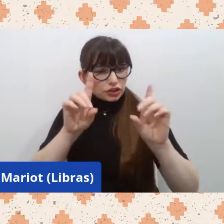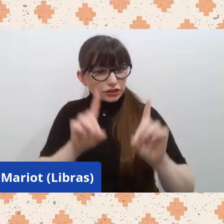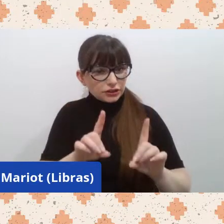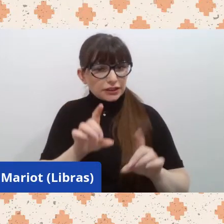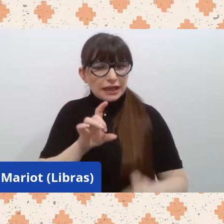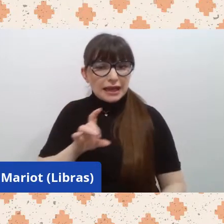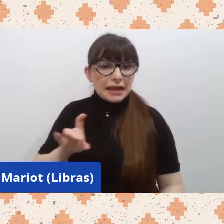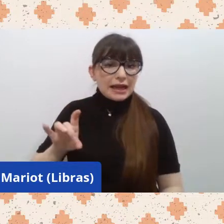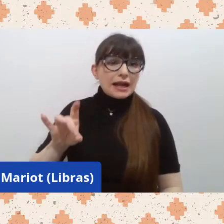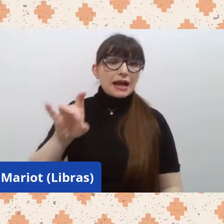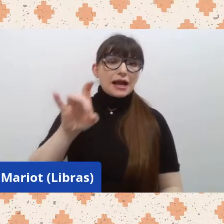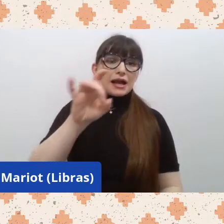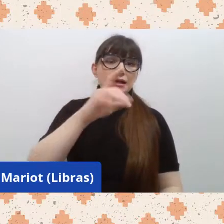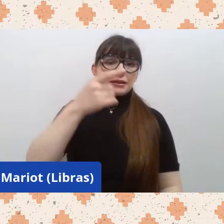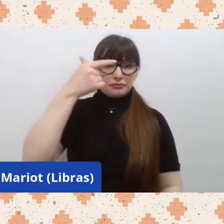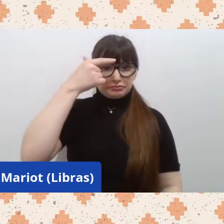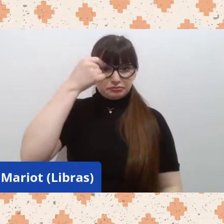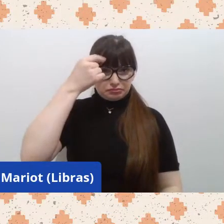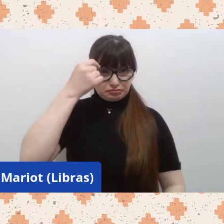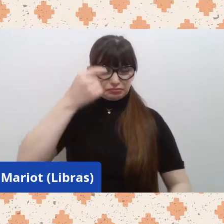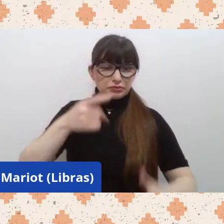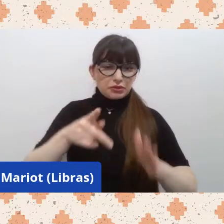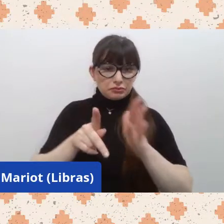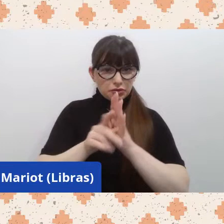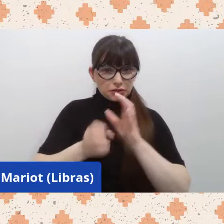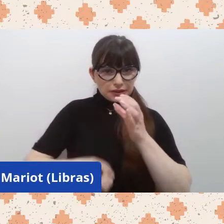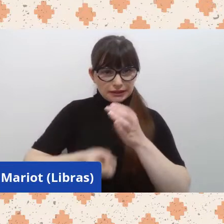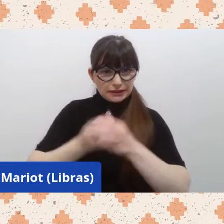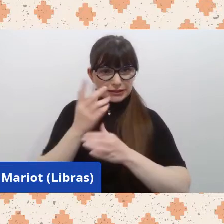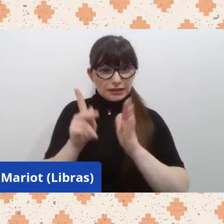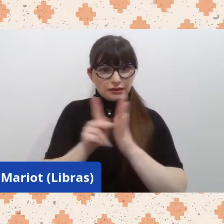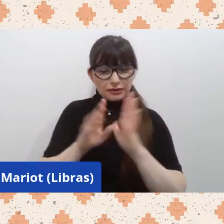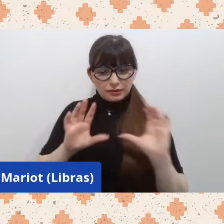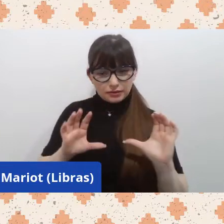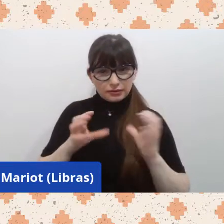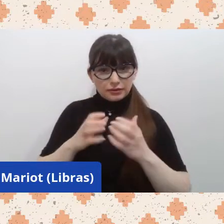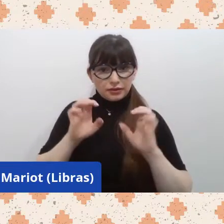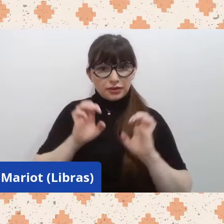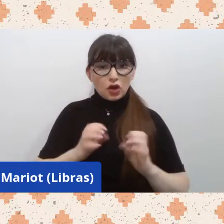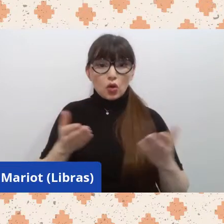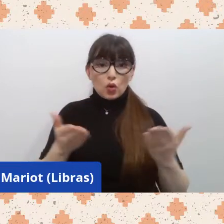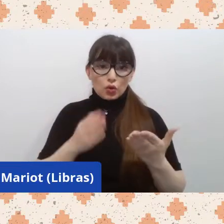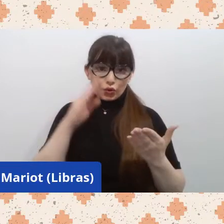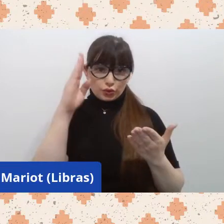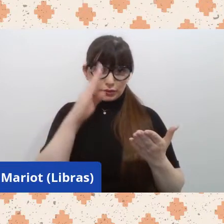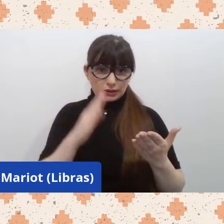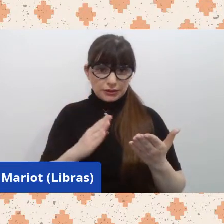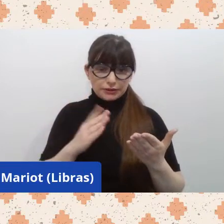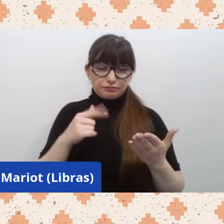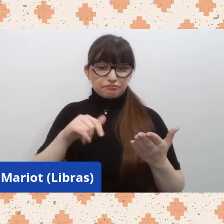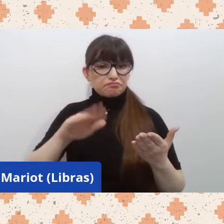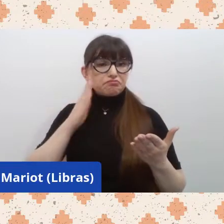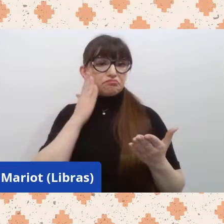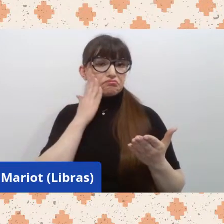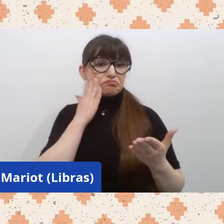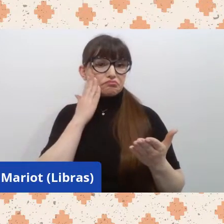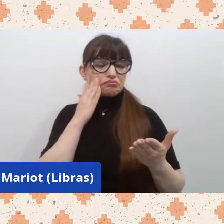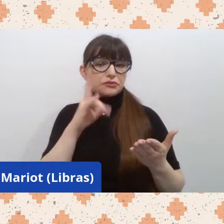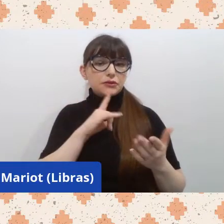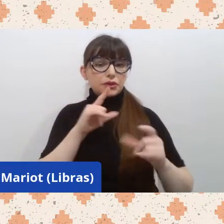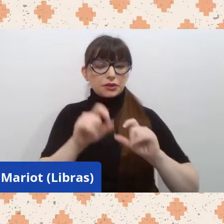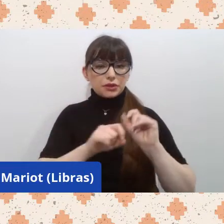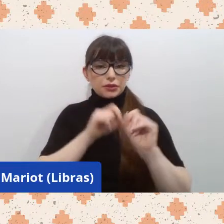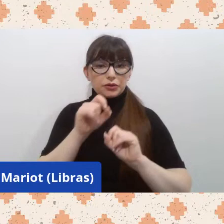pode criar a sua comissão de ética, o seu comitê de ética. No caso brasileiro, como todos sabem, nós temos um